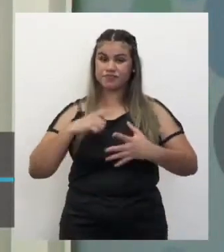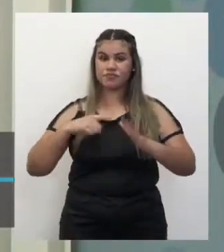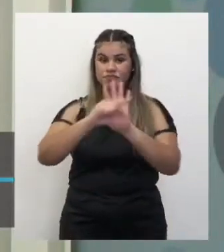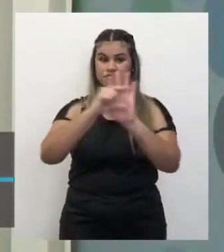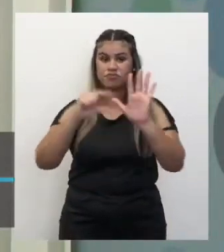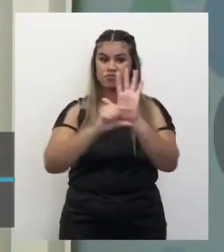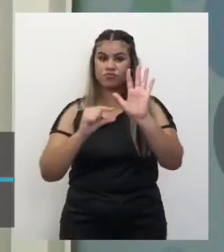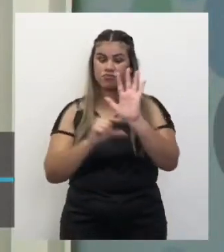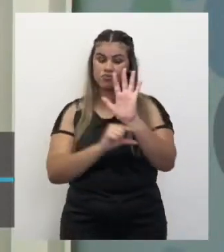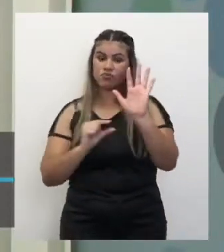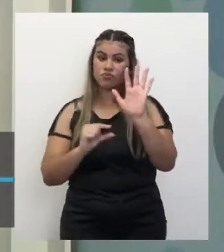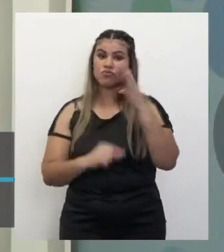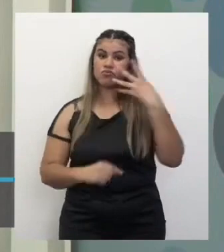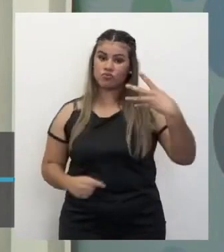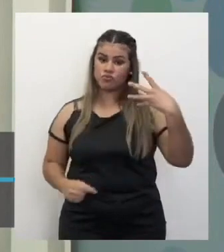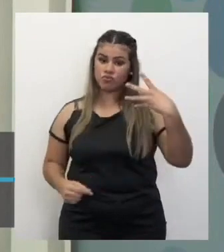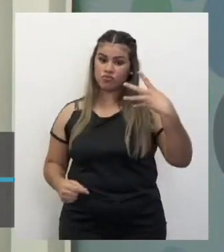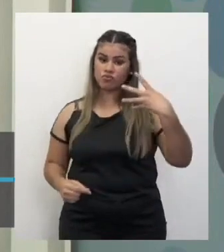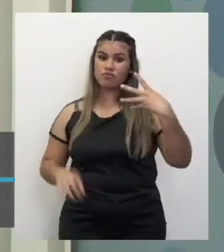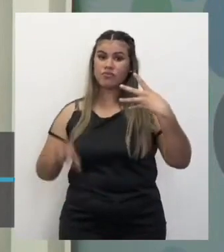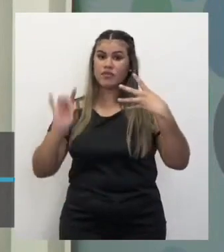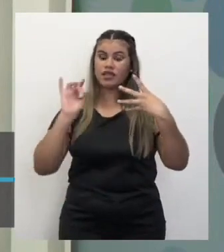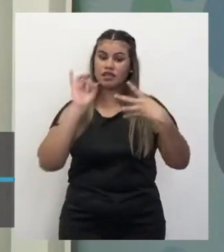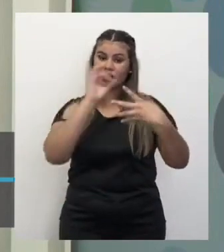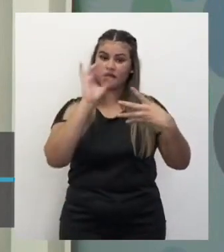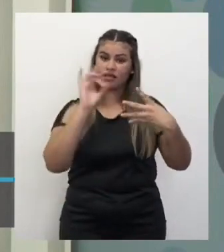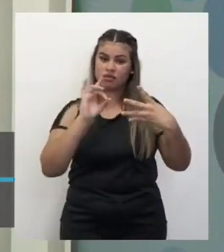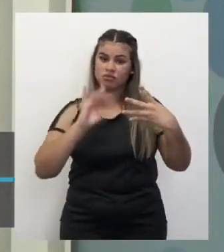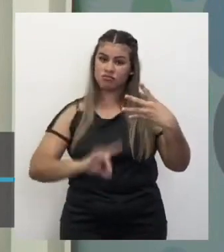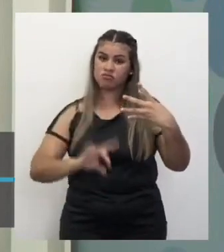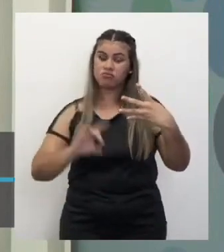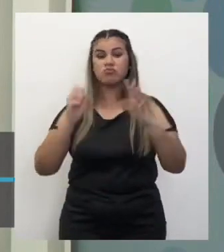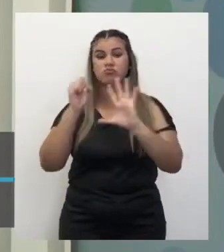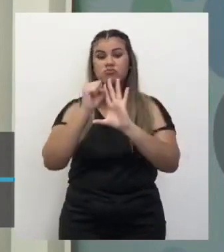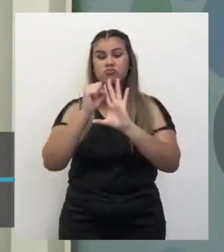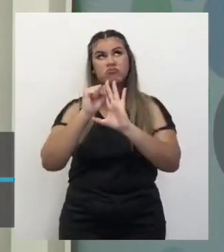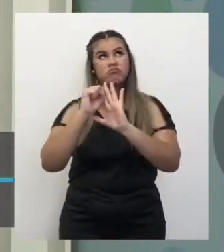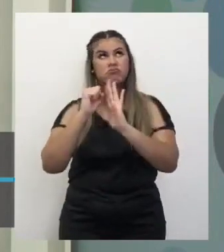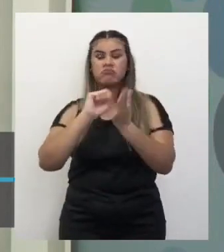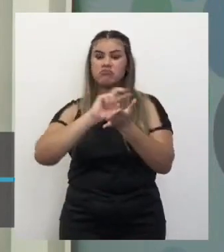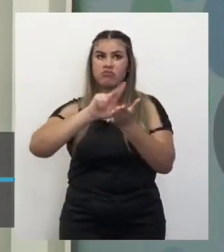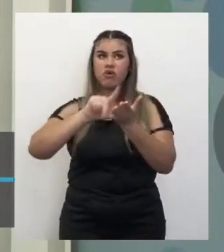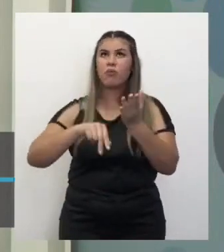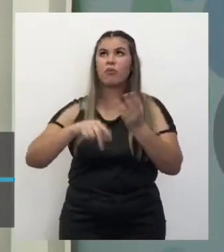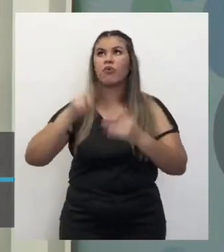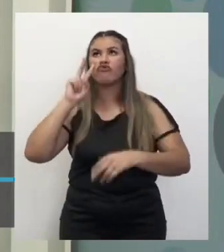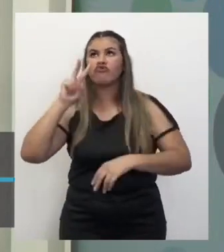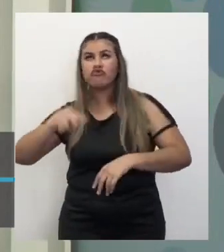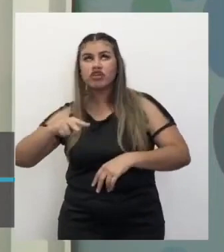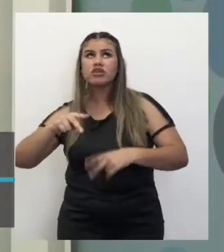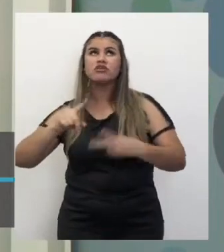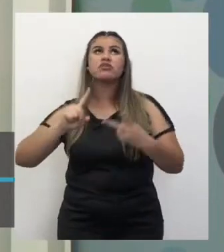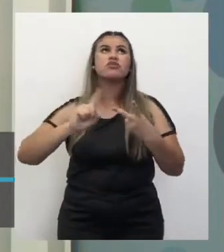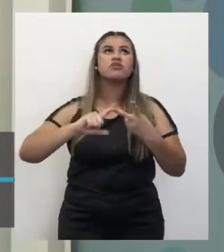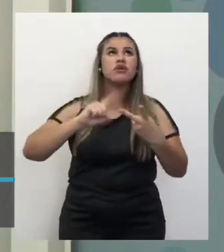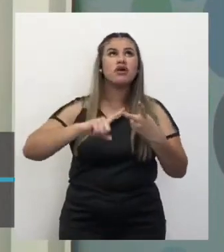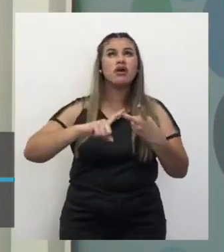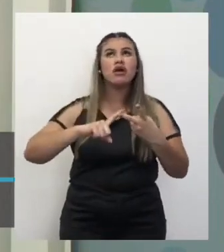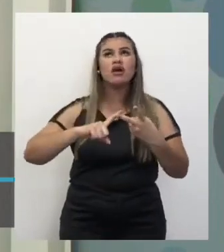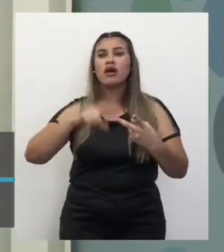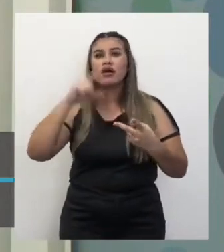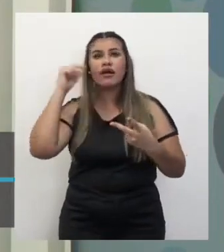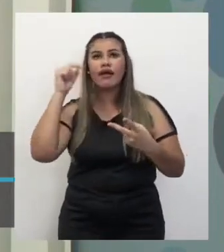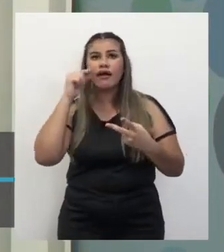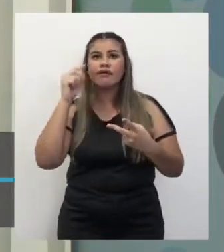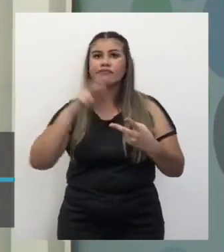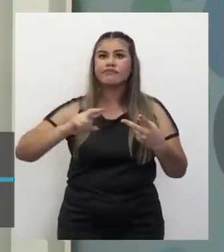estrofes. Cada uma das estrofes representa um aspecto, né? Vi ontem um bicho, na imundice do pátio, não era um cão, não era um gato,